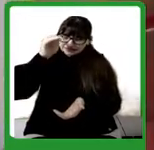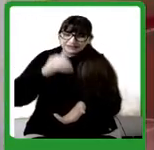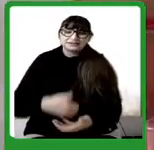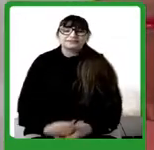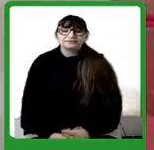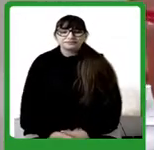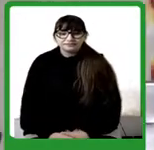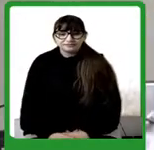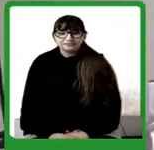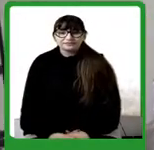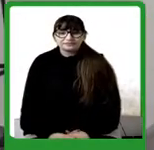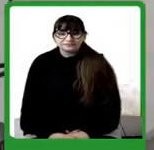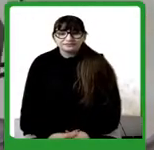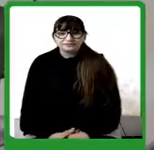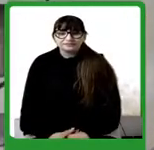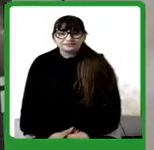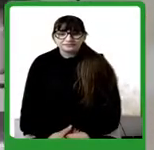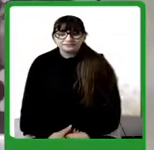outra dica.